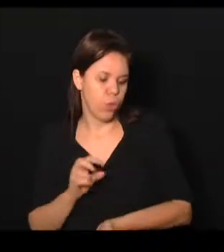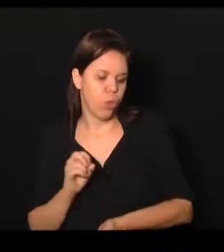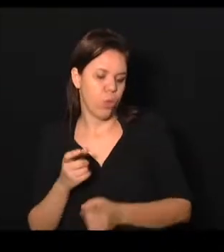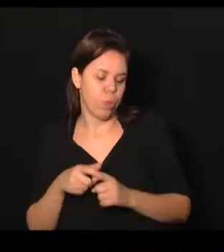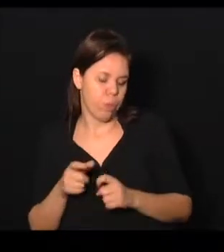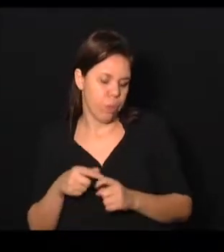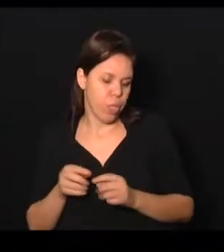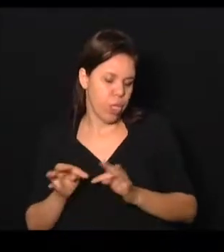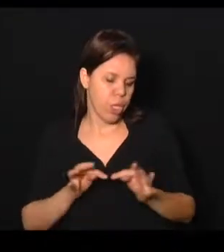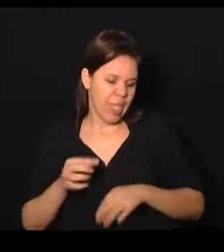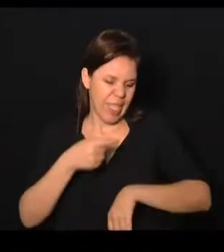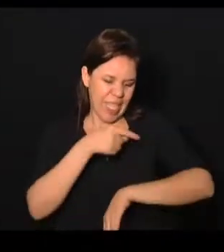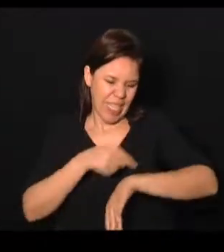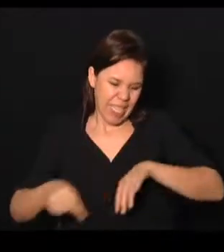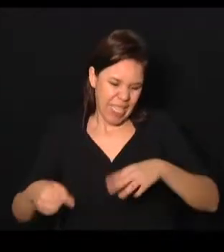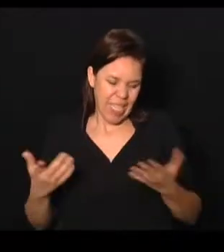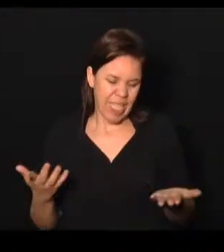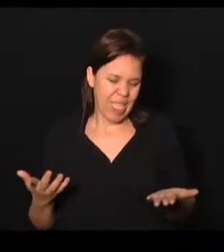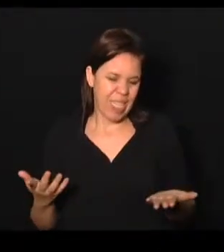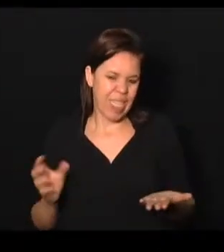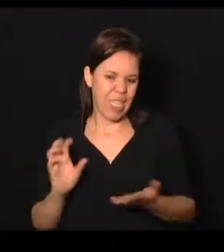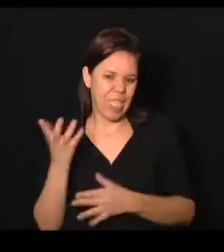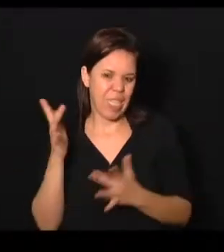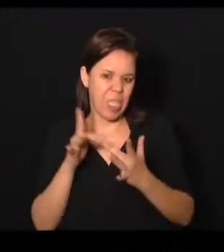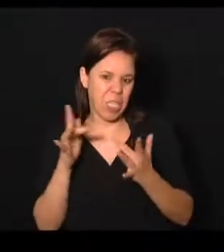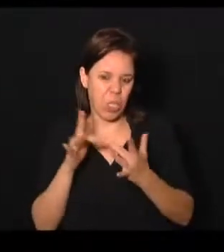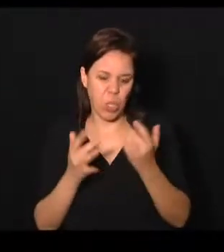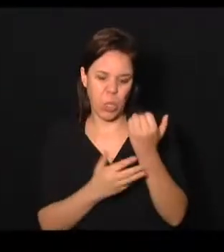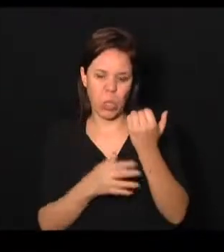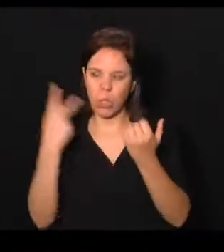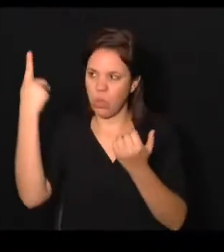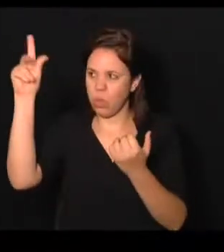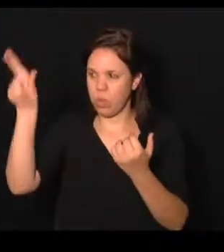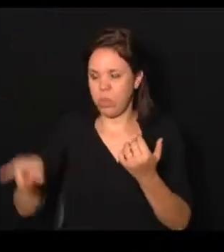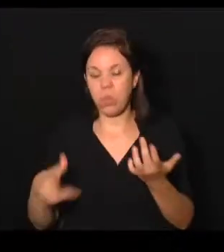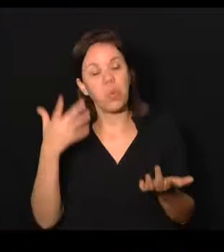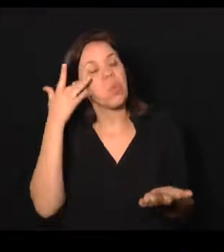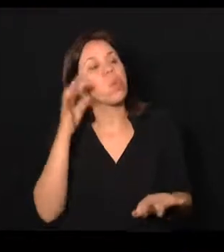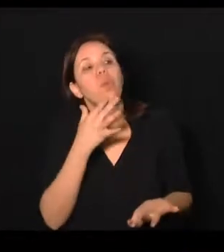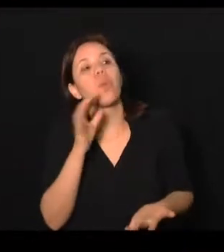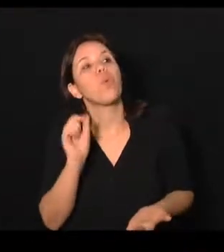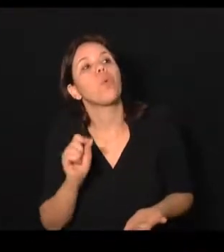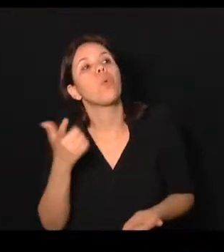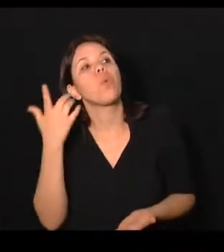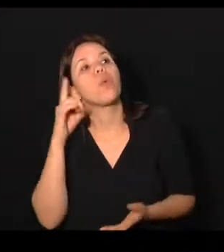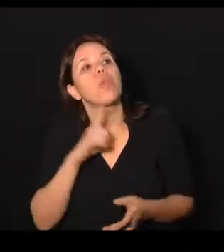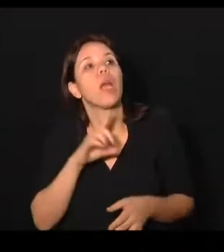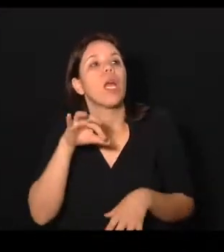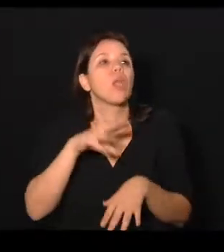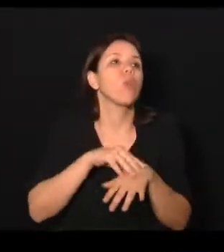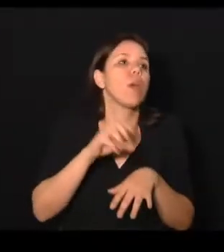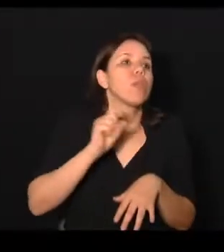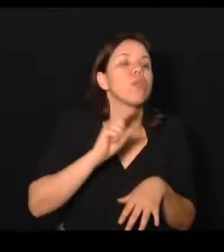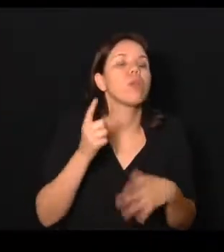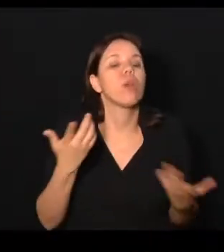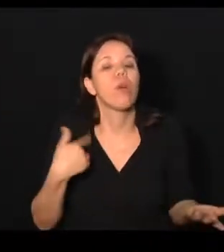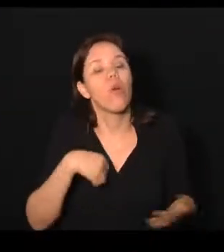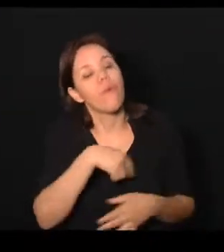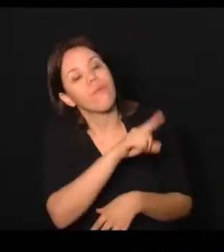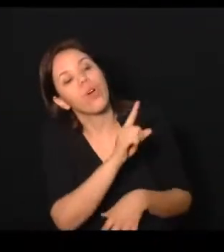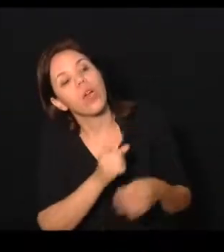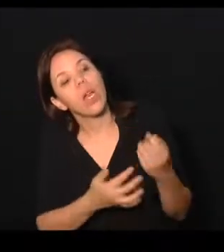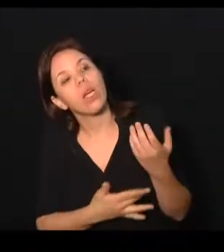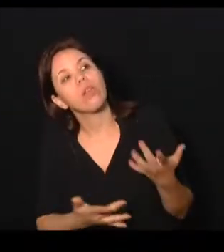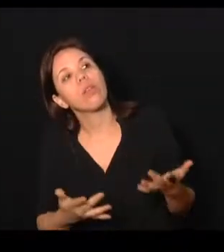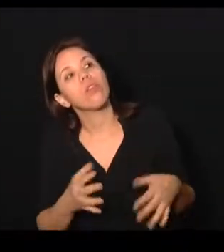um procedimento médico, né? E aí eu tive contato com o sangue de uma pessoa que eu não sei se ela tem doença, se ela não tem. E eu vou lá doar sangue e eu